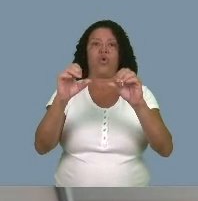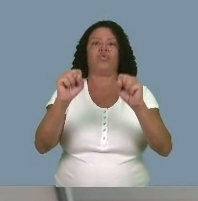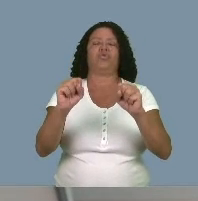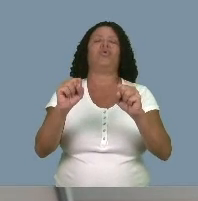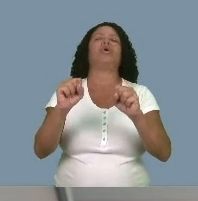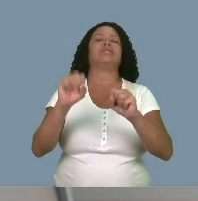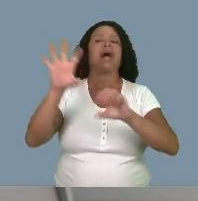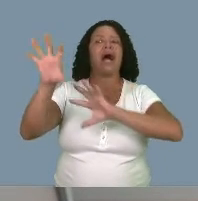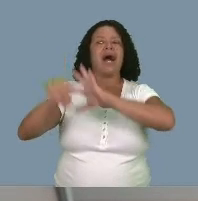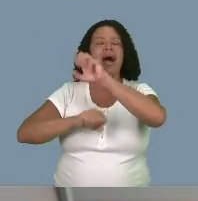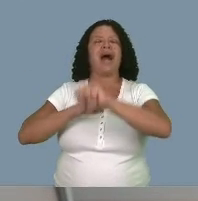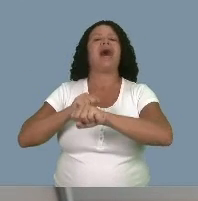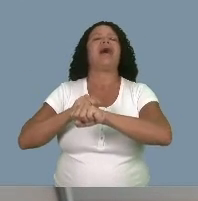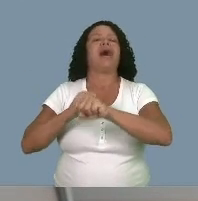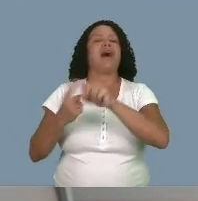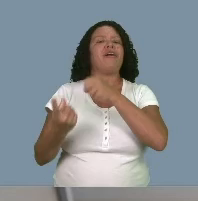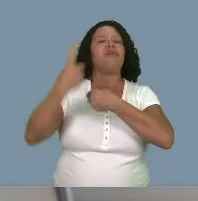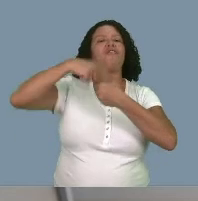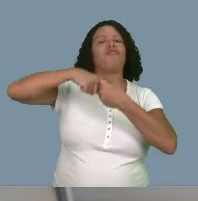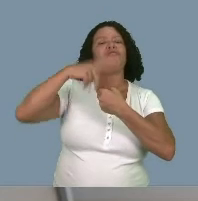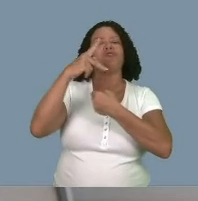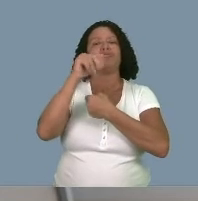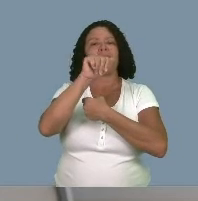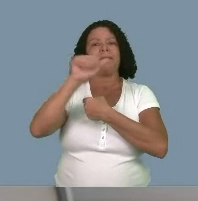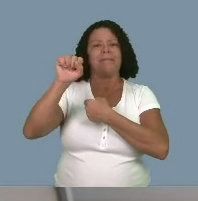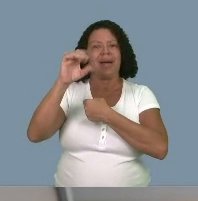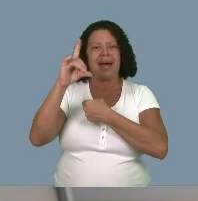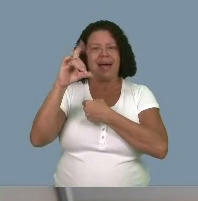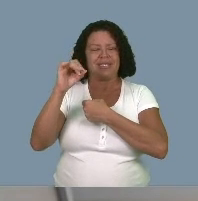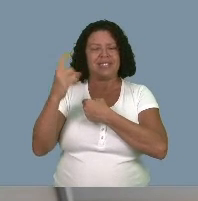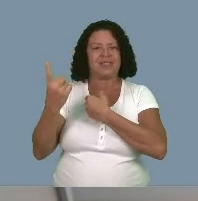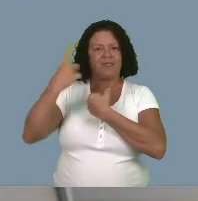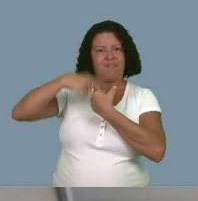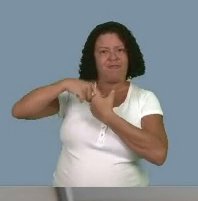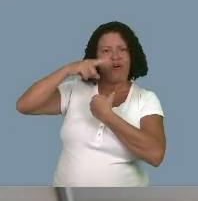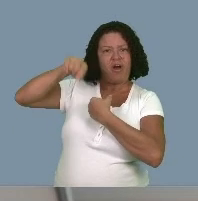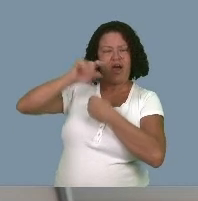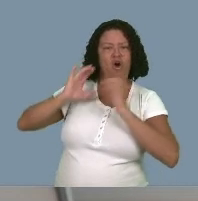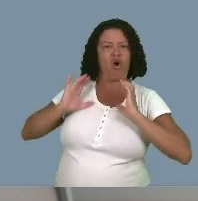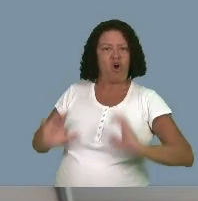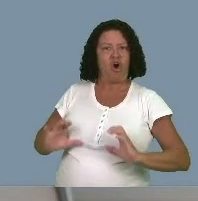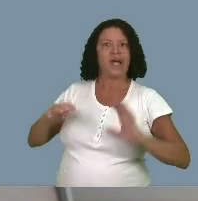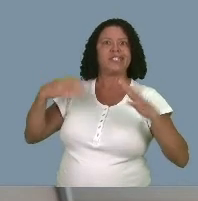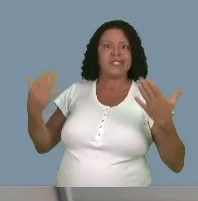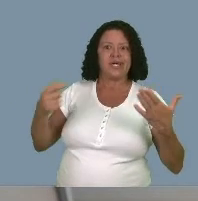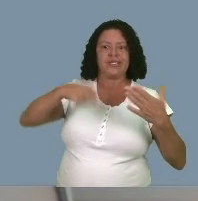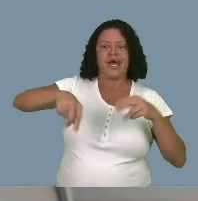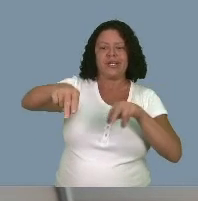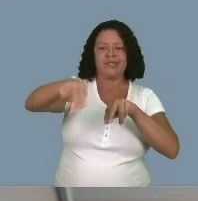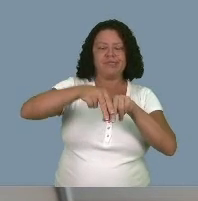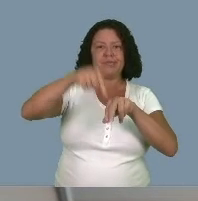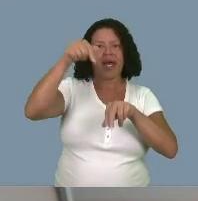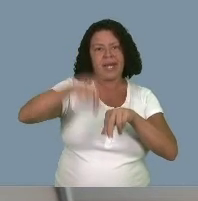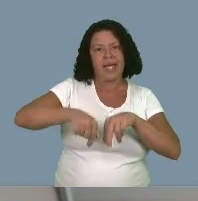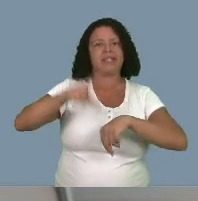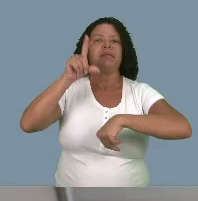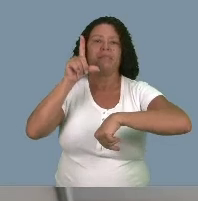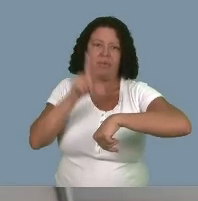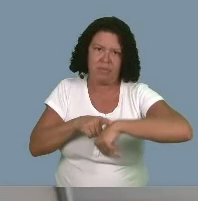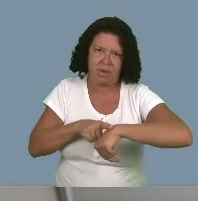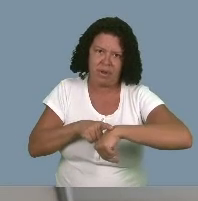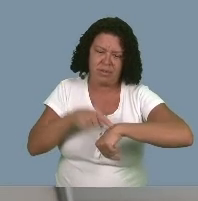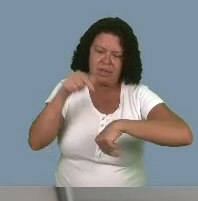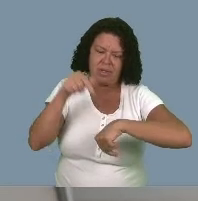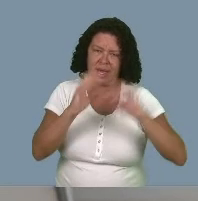algum comportamento do passado. E por isso está encarnado nesse momento,